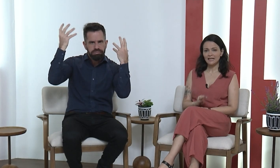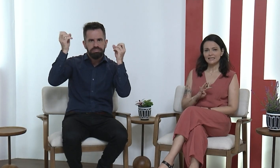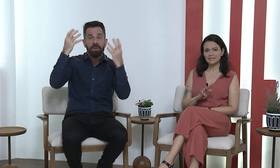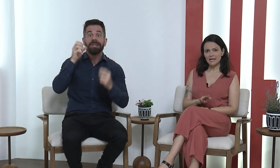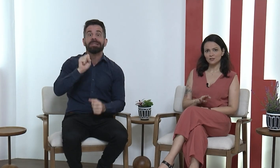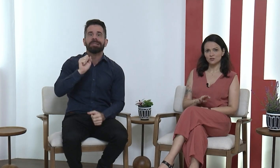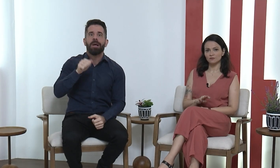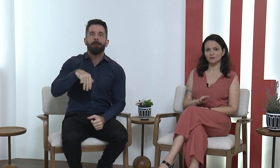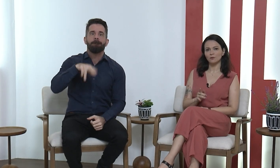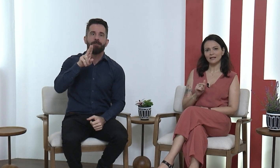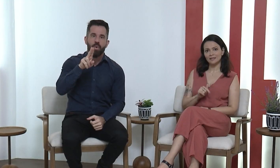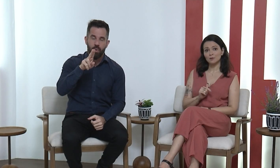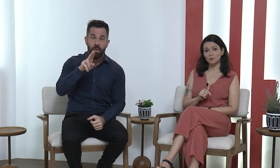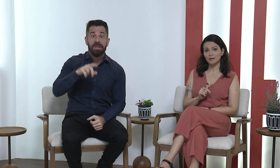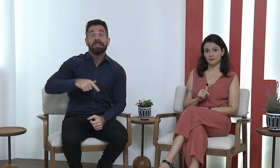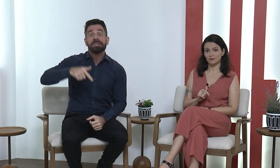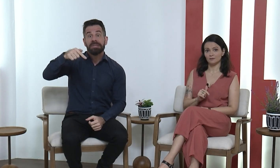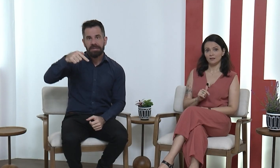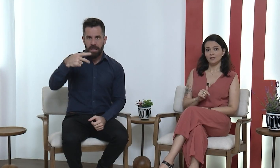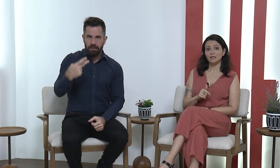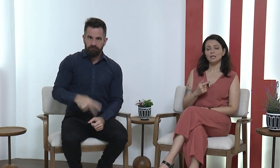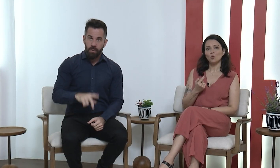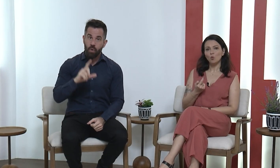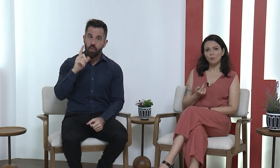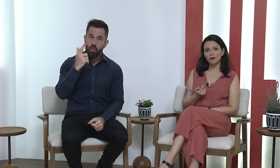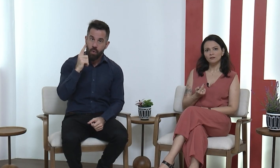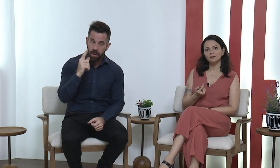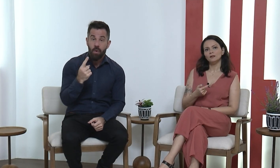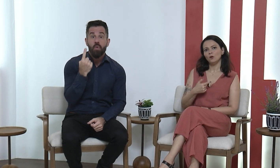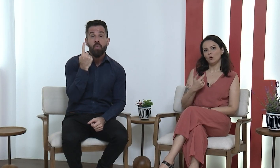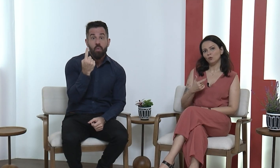SAMU. 7 virão aqui para Goiânia e